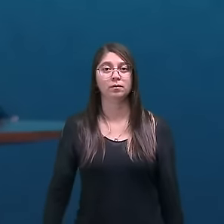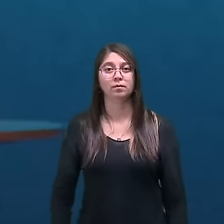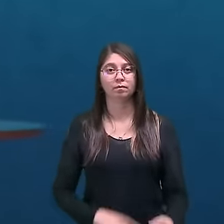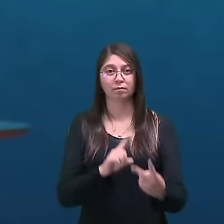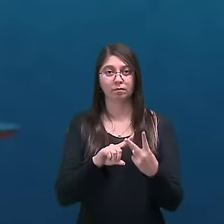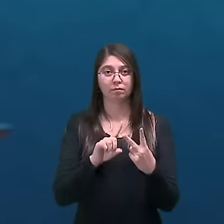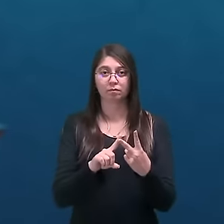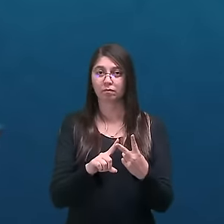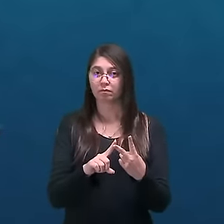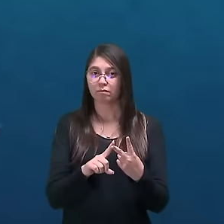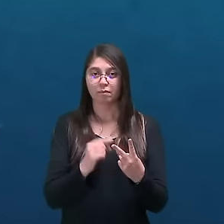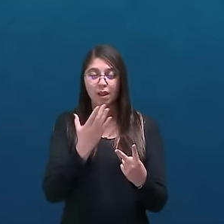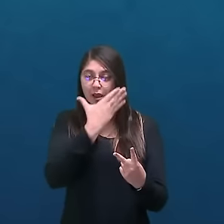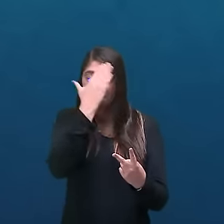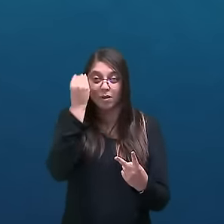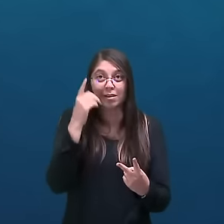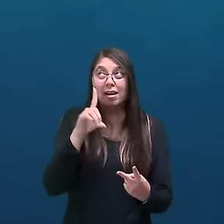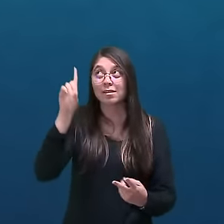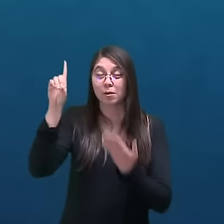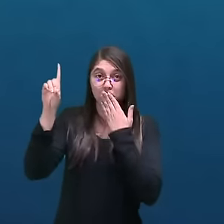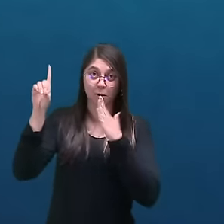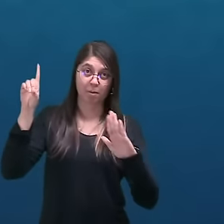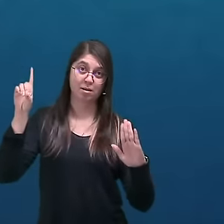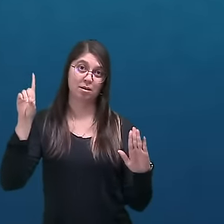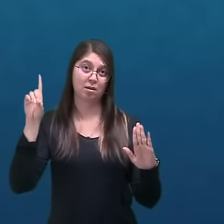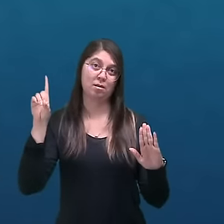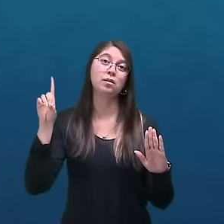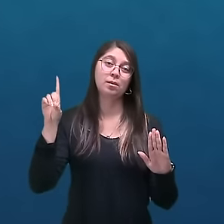Segundo, no esqueça que você tem uma palavra.